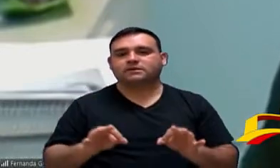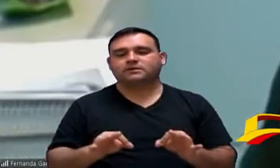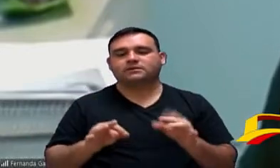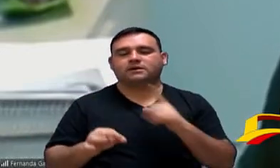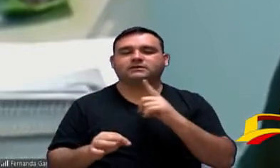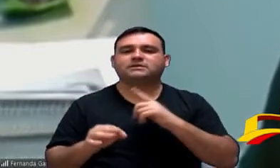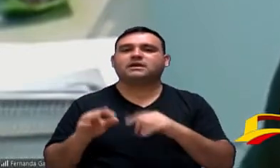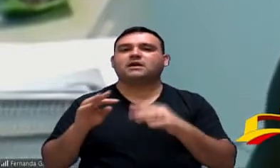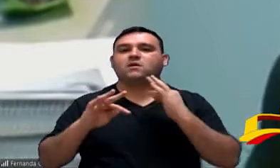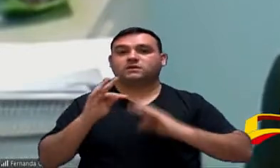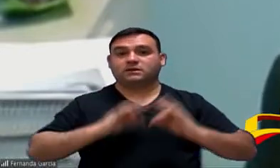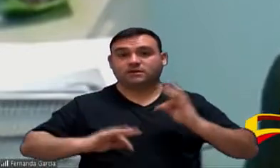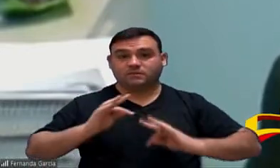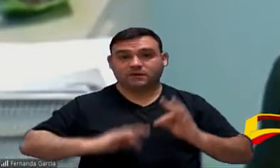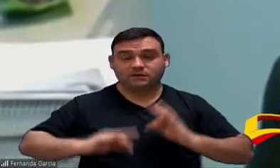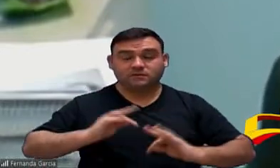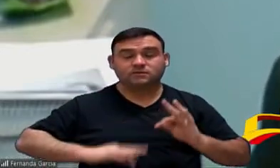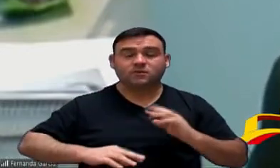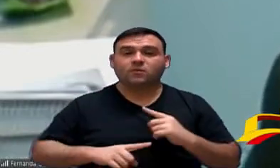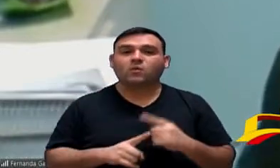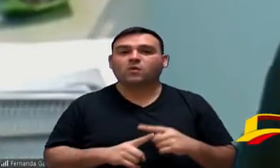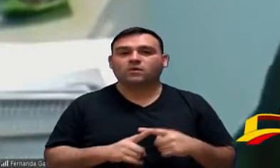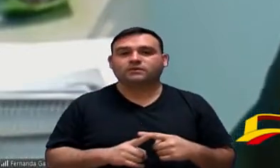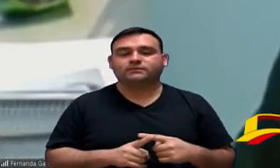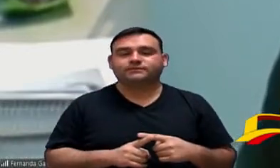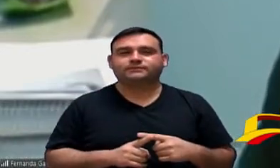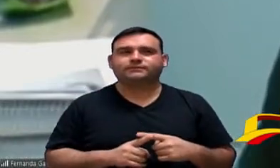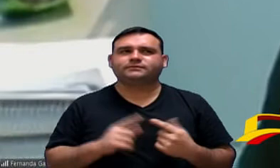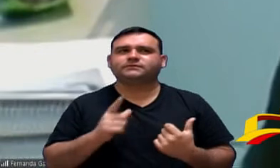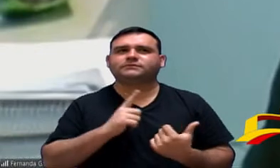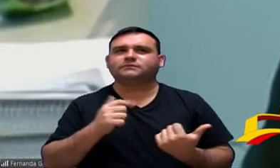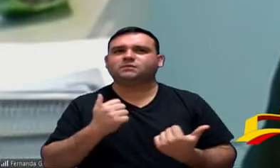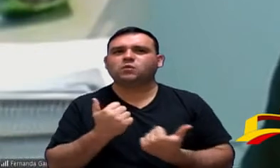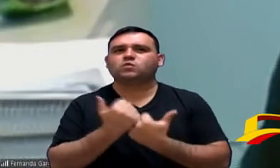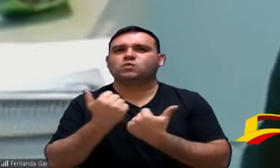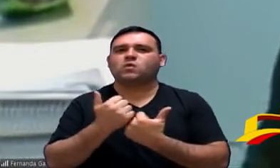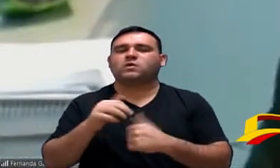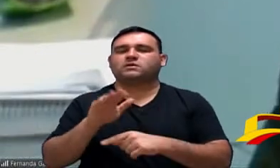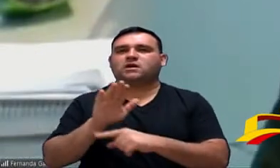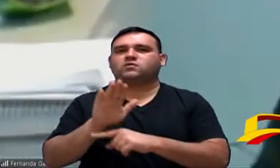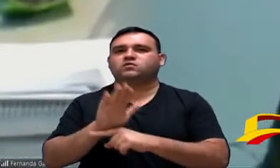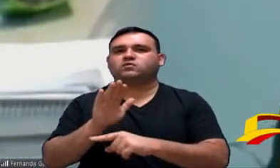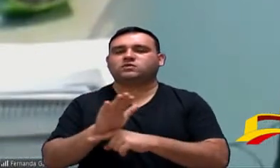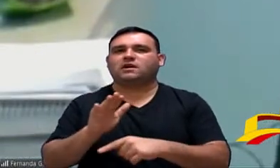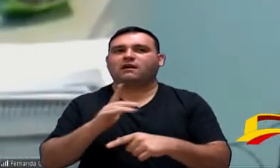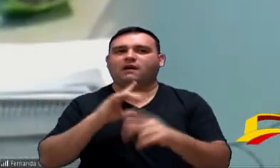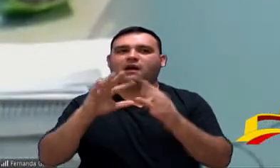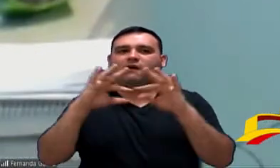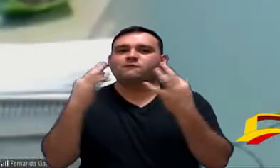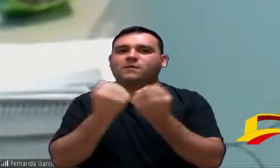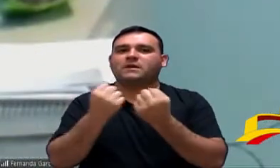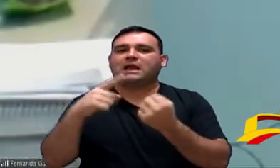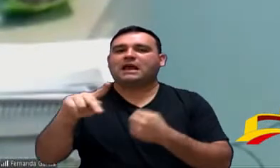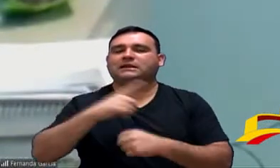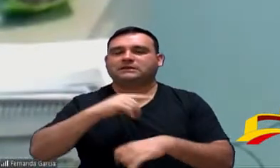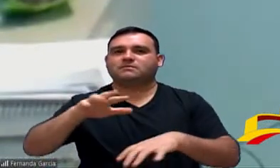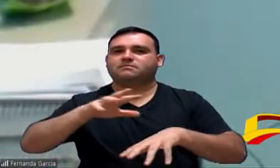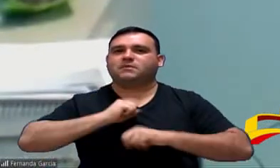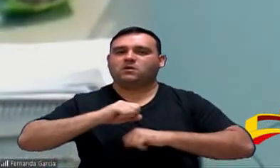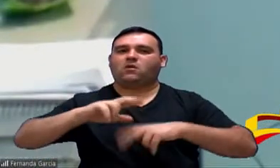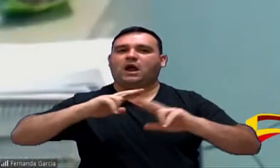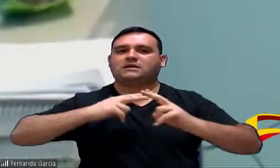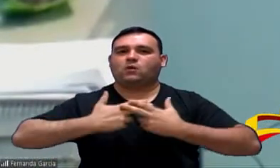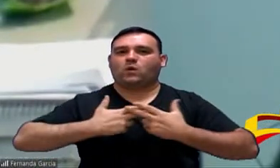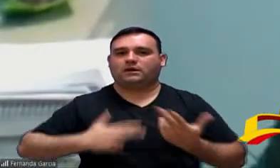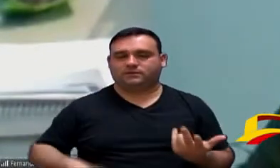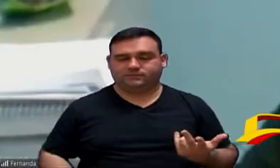o tratamento aí para dar suporte para o familiar que está com essa